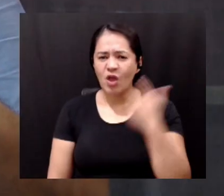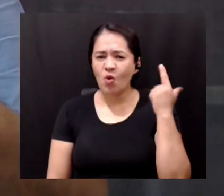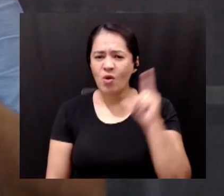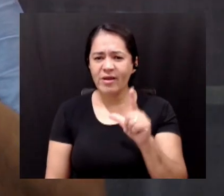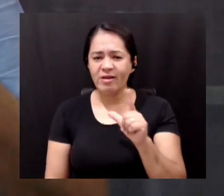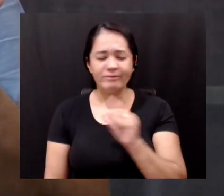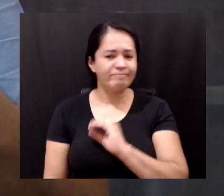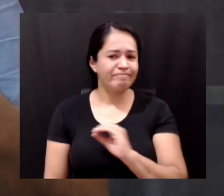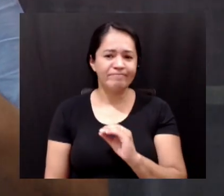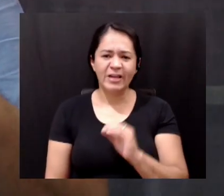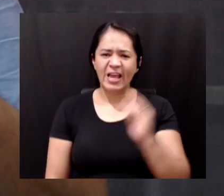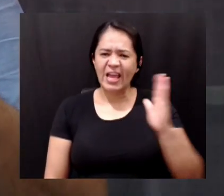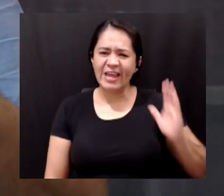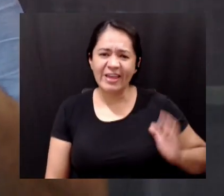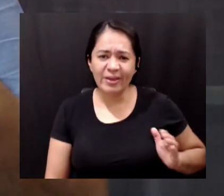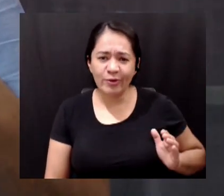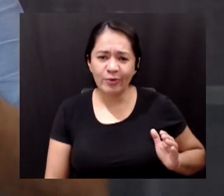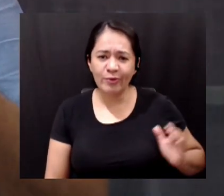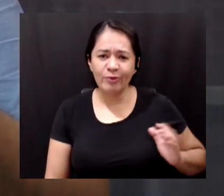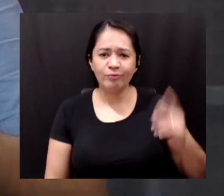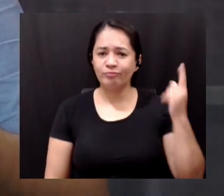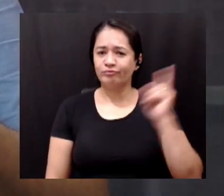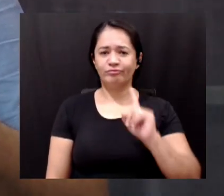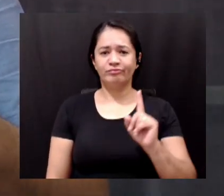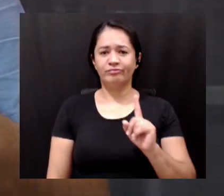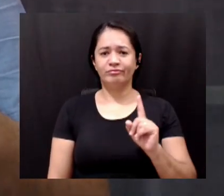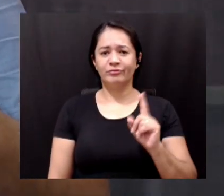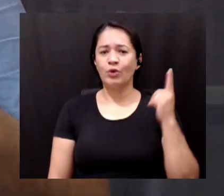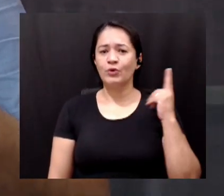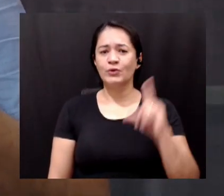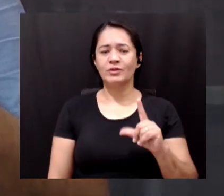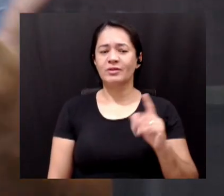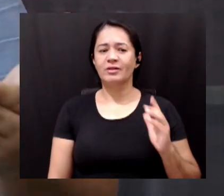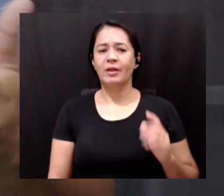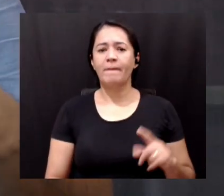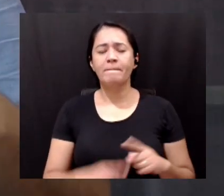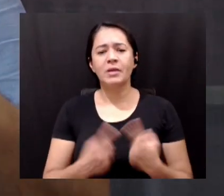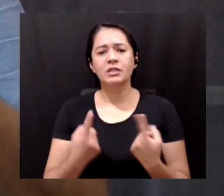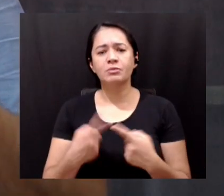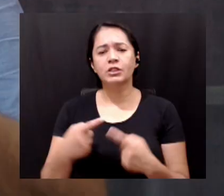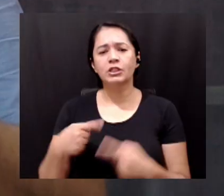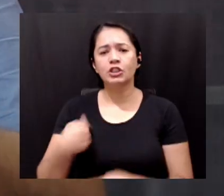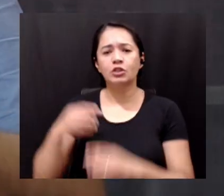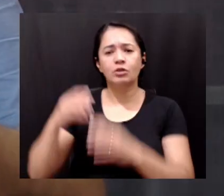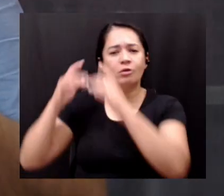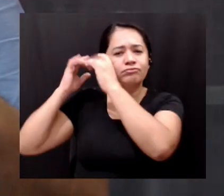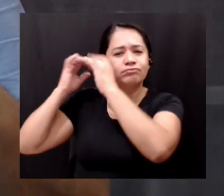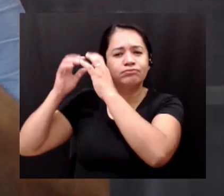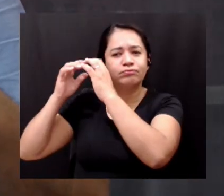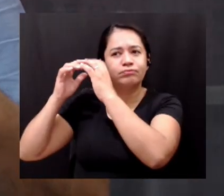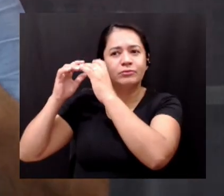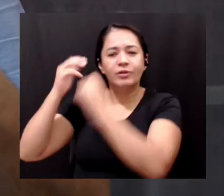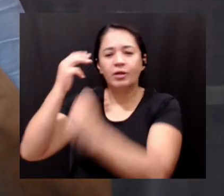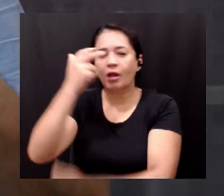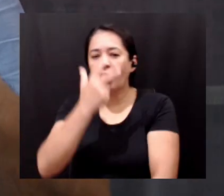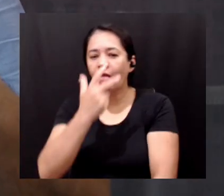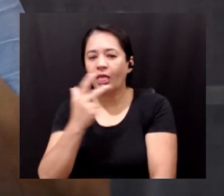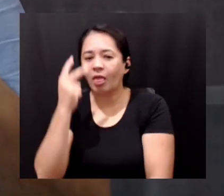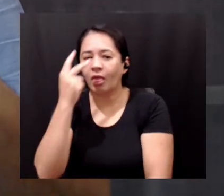que cognitivamente a gente cria essas ilusões, né? Como eu disse, vão existir alguns vieses,